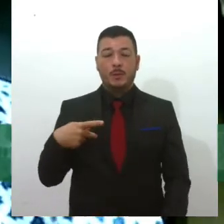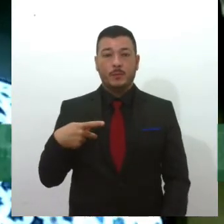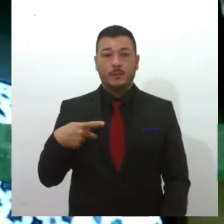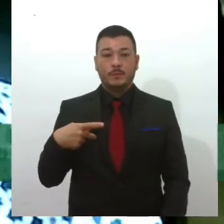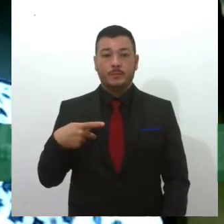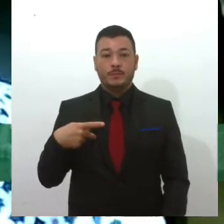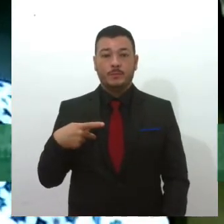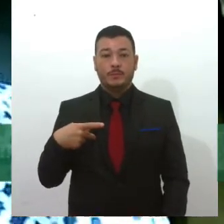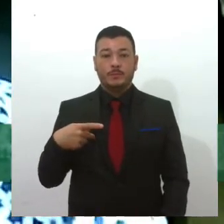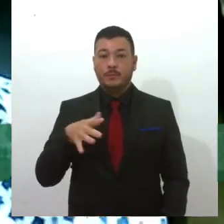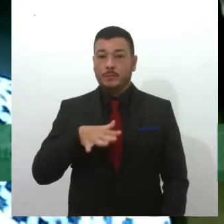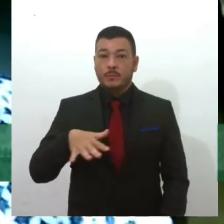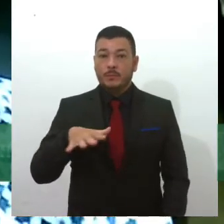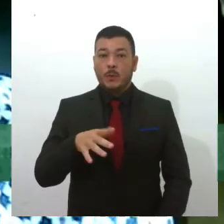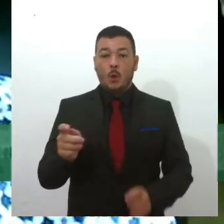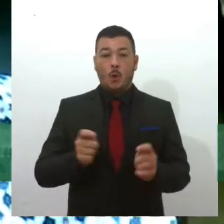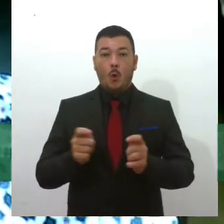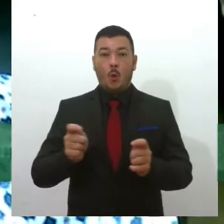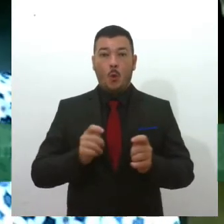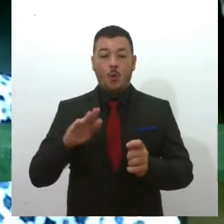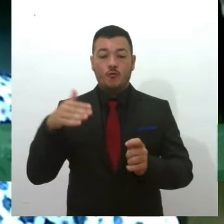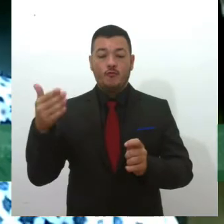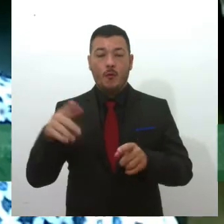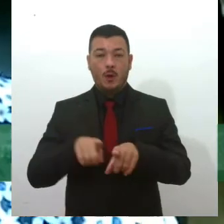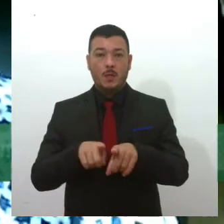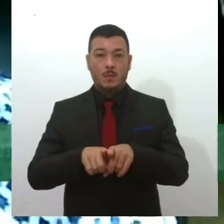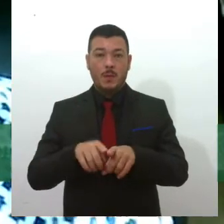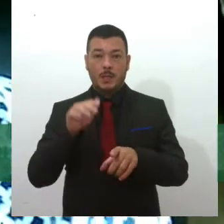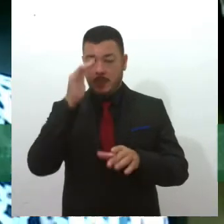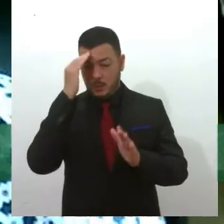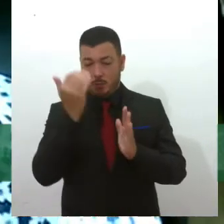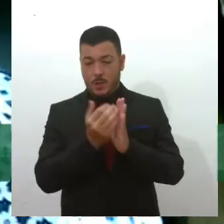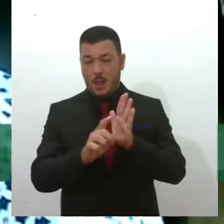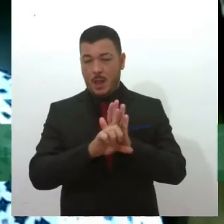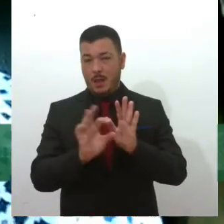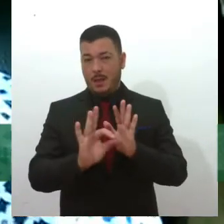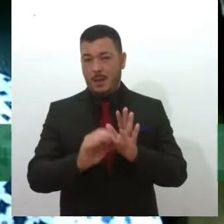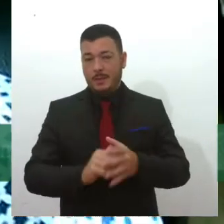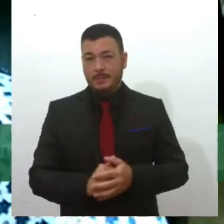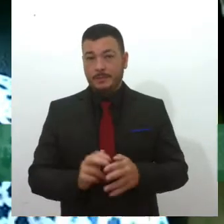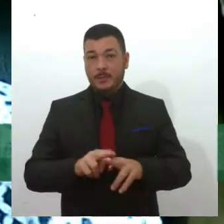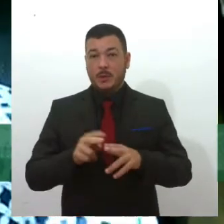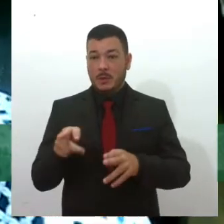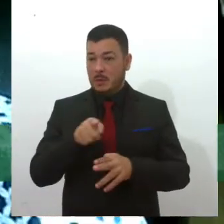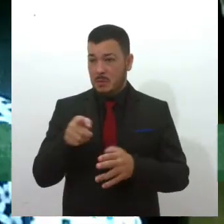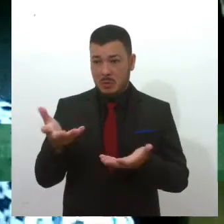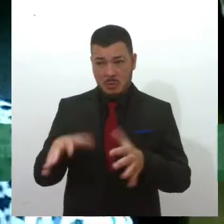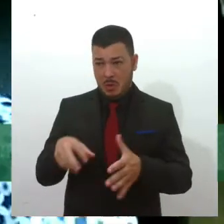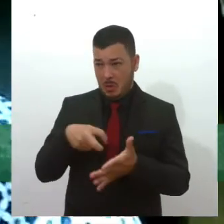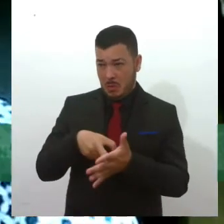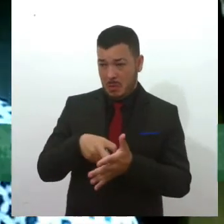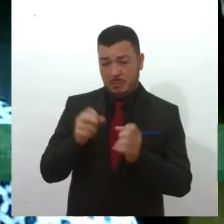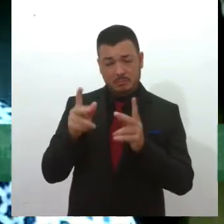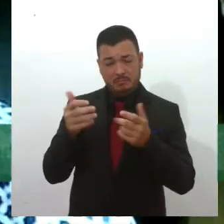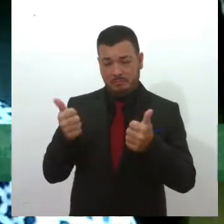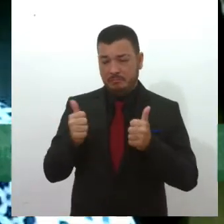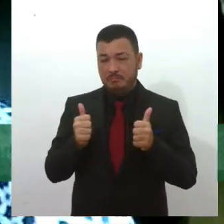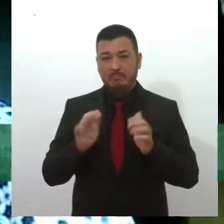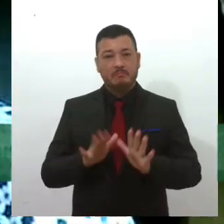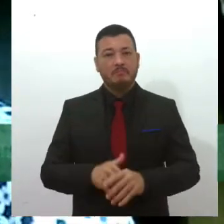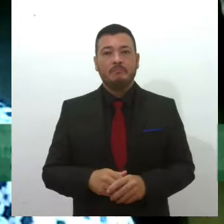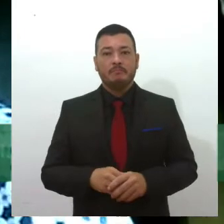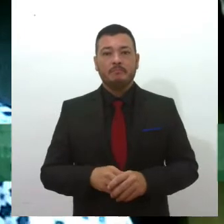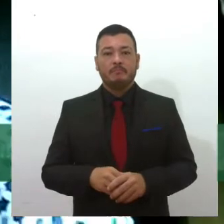pelos órgãos de controle externo, o descumprimento da lei de acesso à informação. Então, agora, quem quiser descumprir, descumpre à vontade. Com relação a